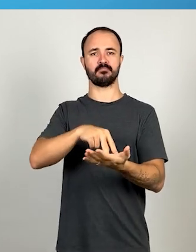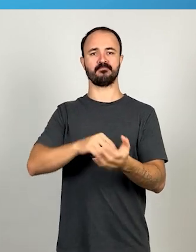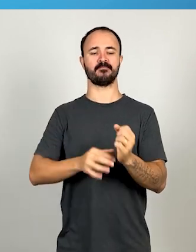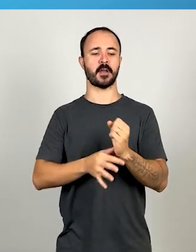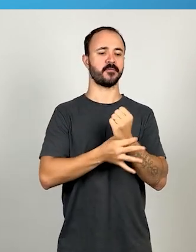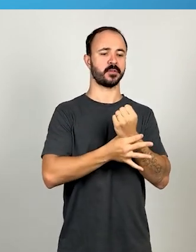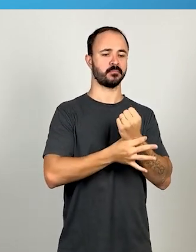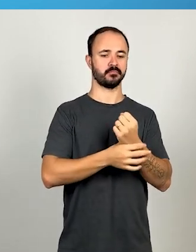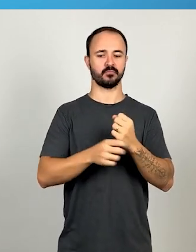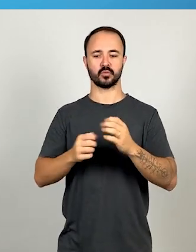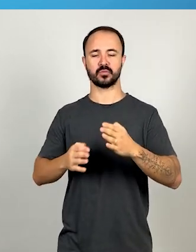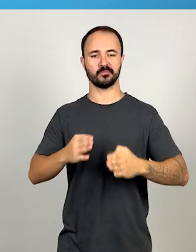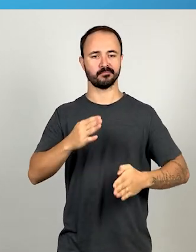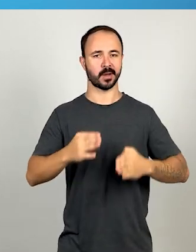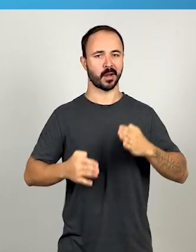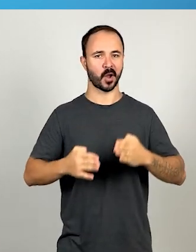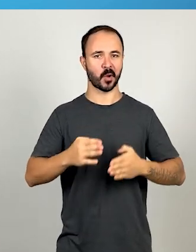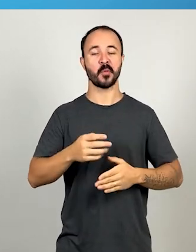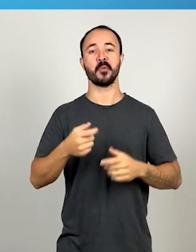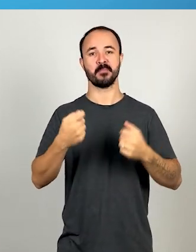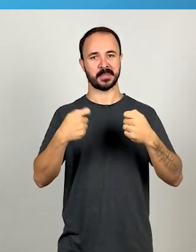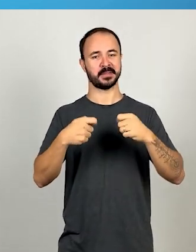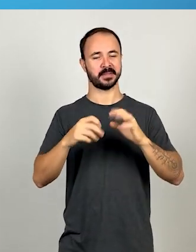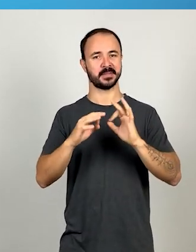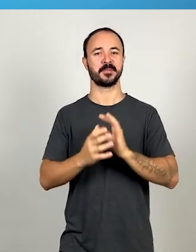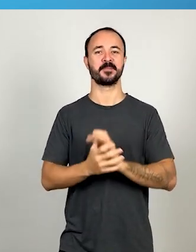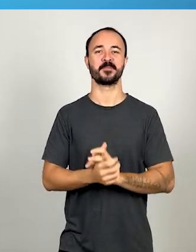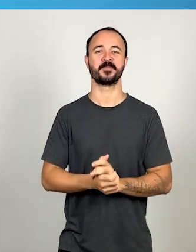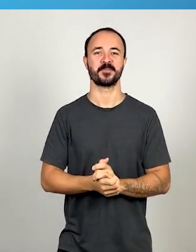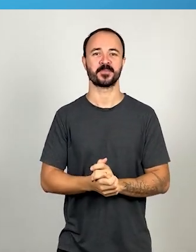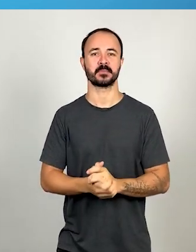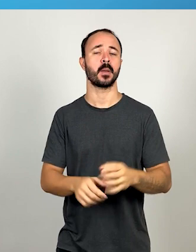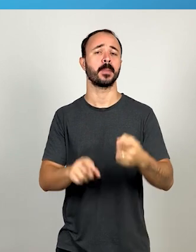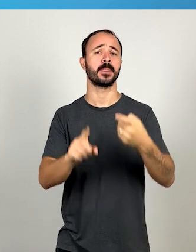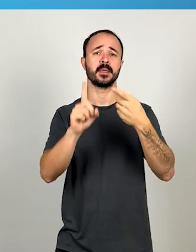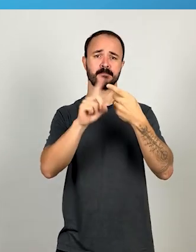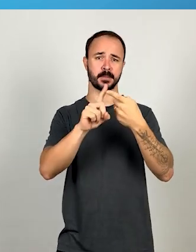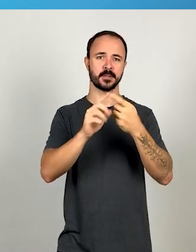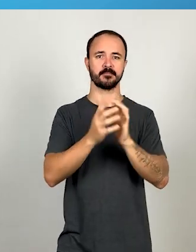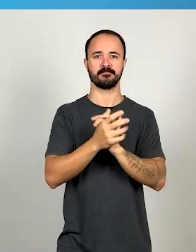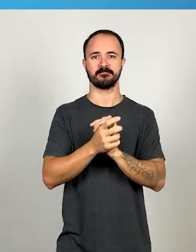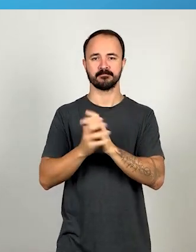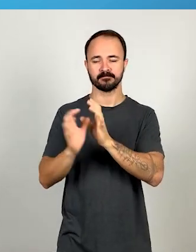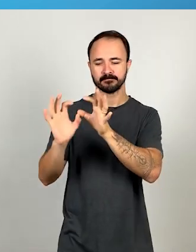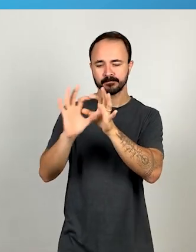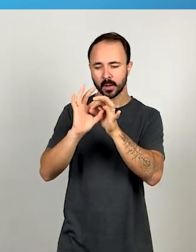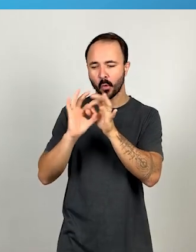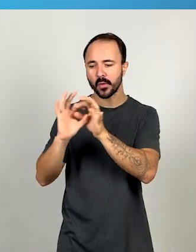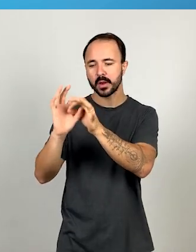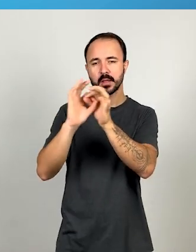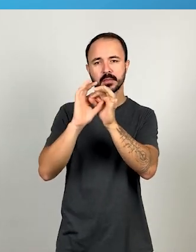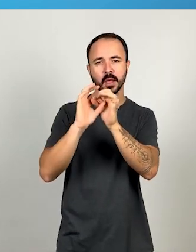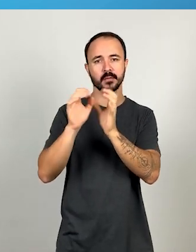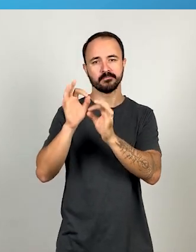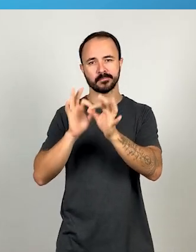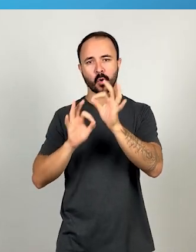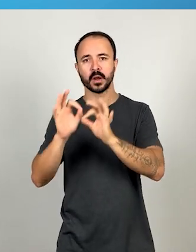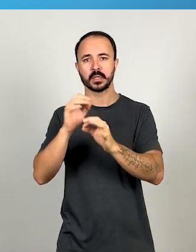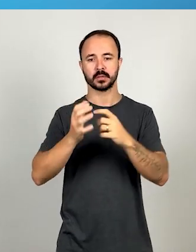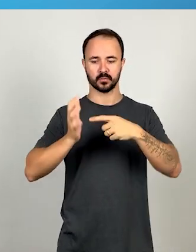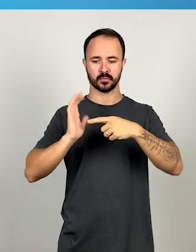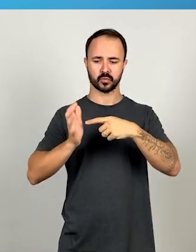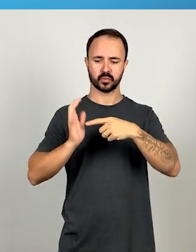o EV6. Primeiro passo, vamos fixar o EV6 na nossa controladora com os